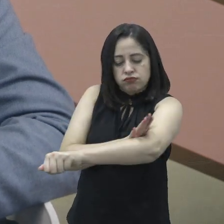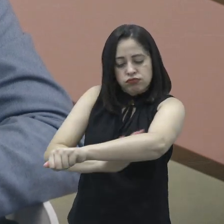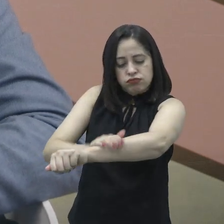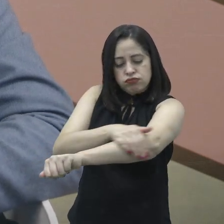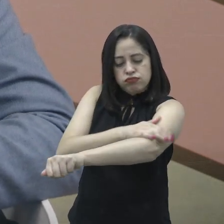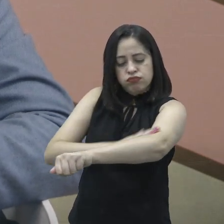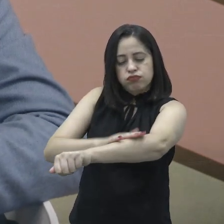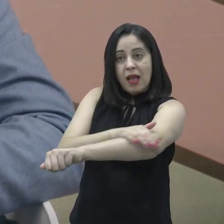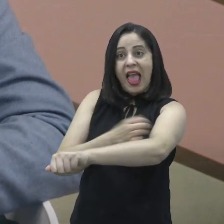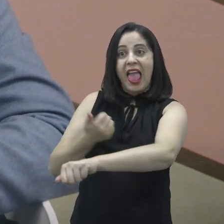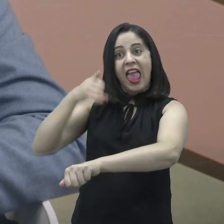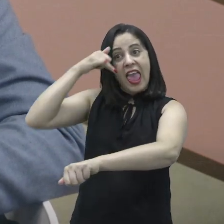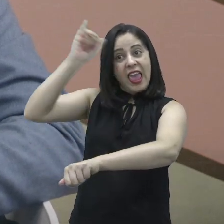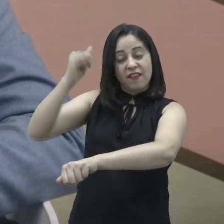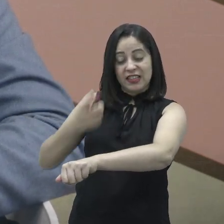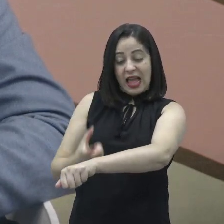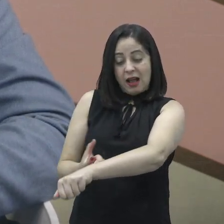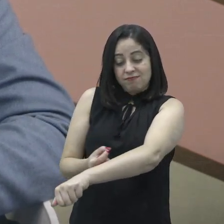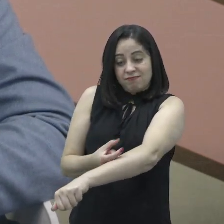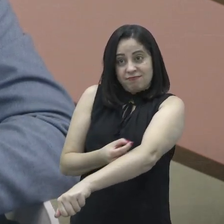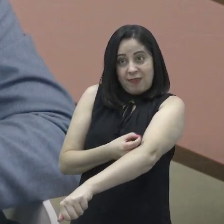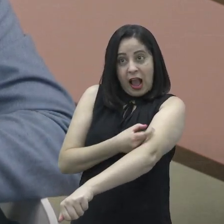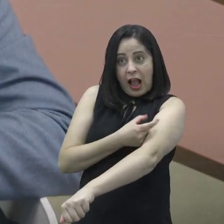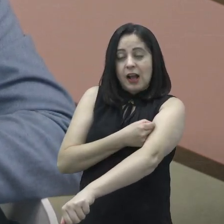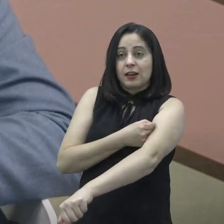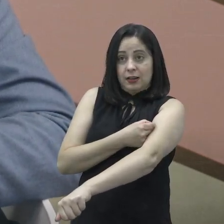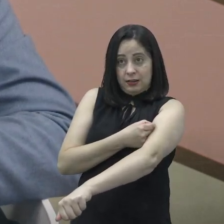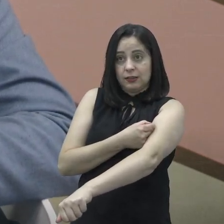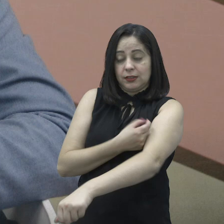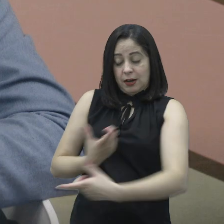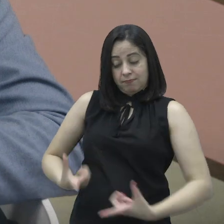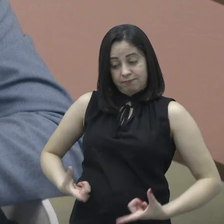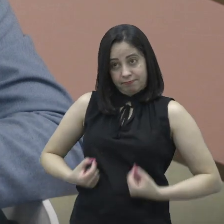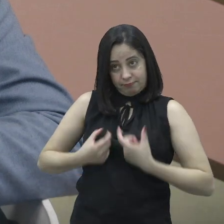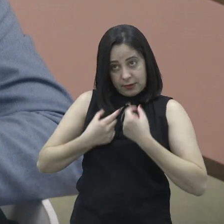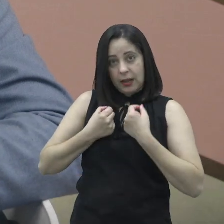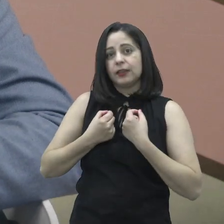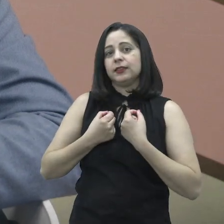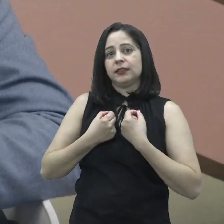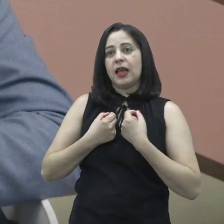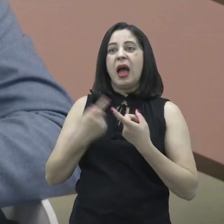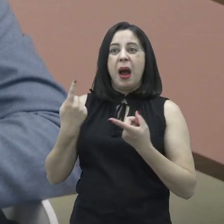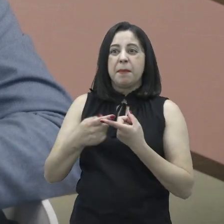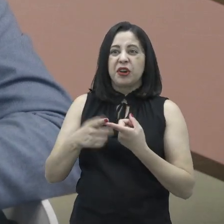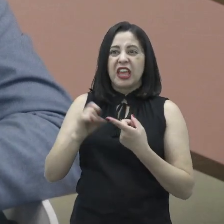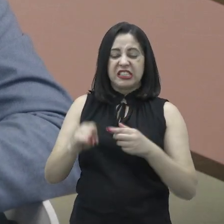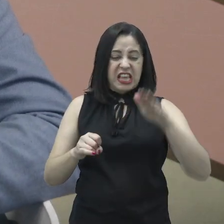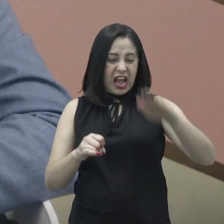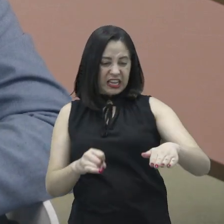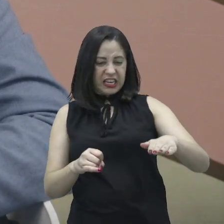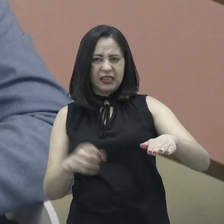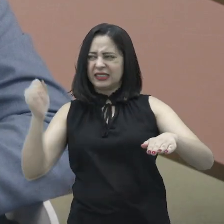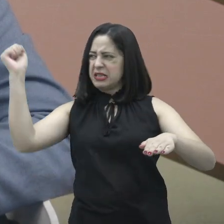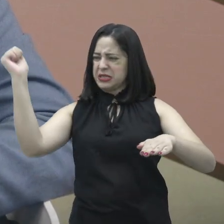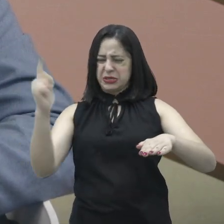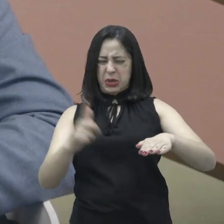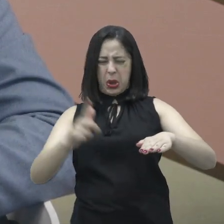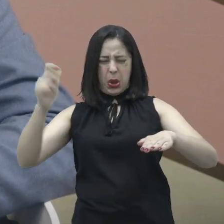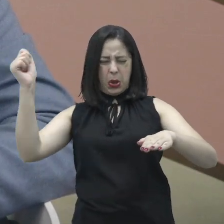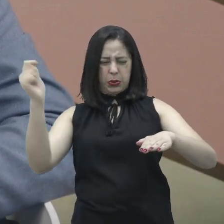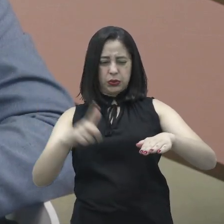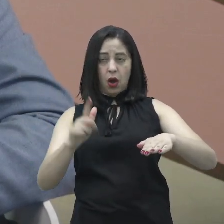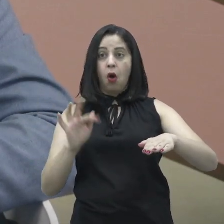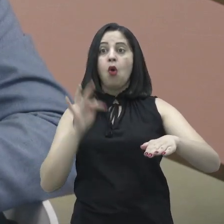evitar que tenha câncer de pele no futuro, porque a gente sabe que mesmo com as exposições durante a fase da infância, pode levar a acometimentos no futuro da pele